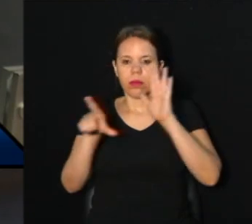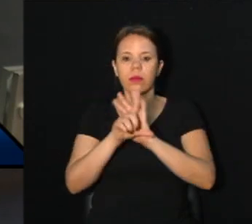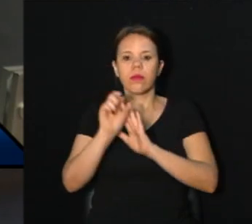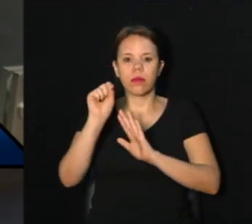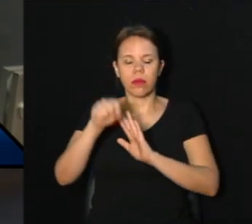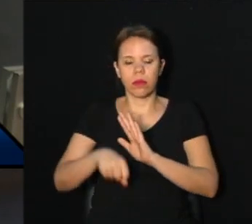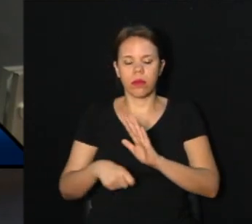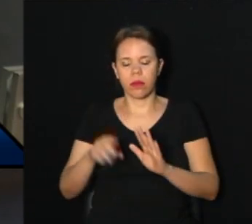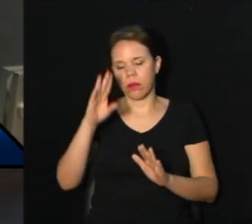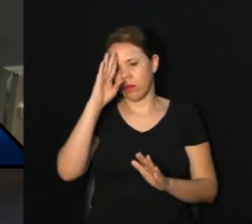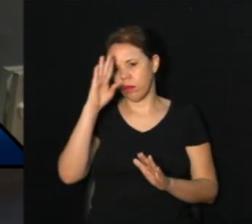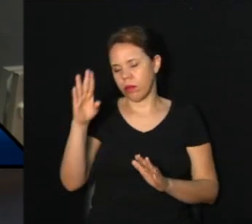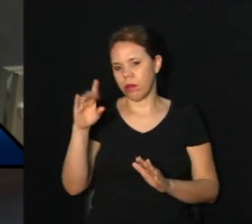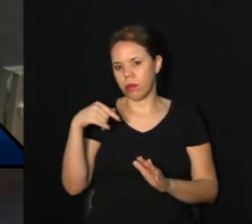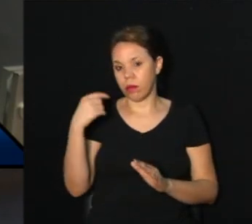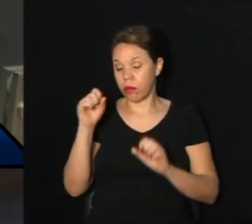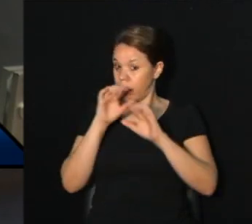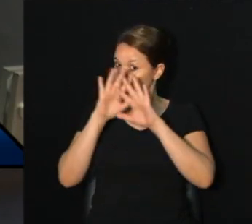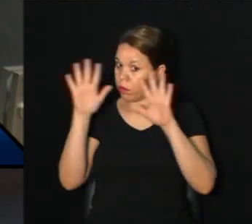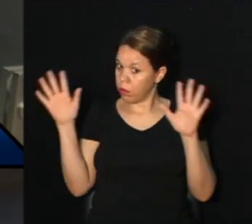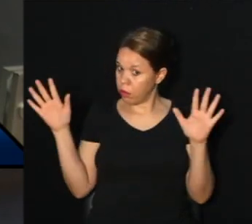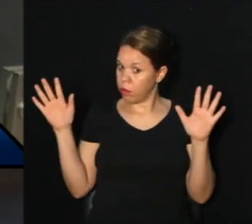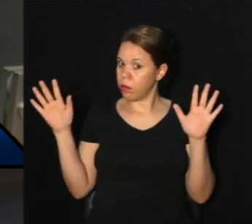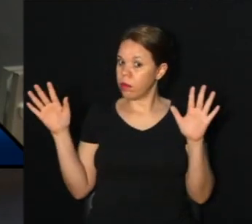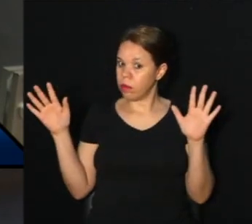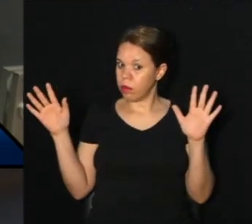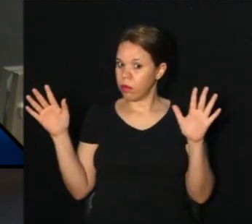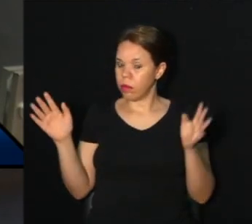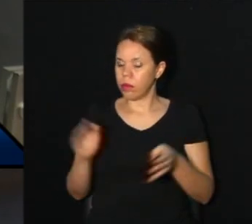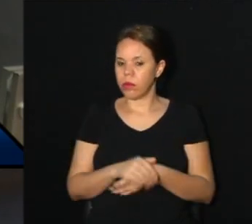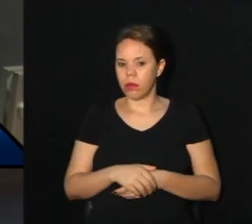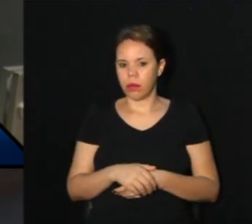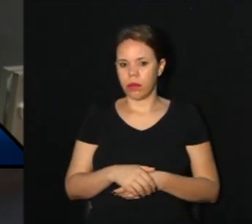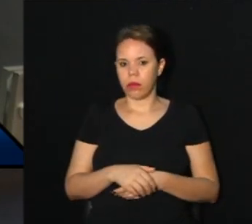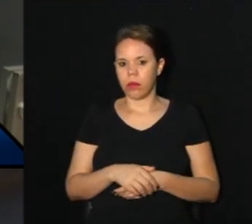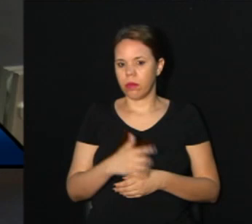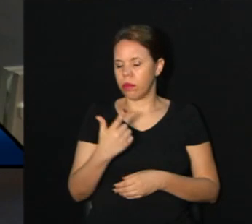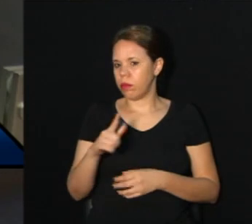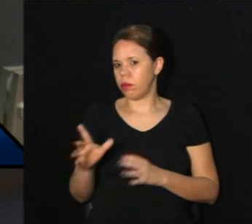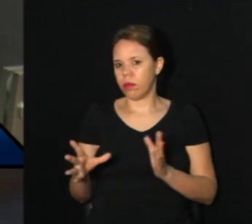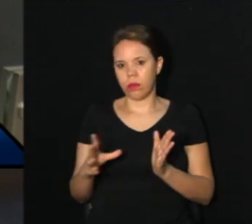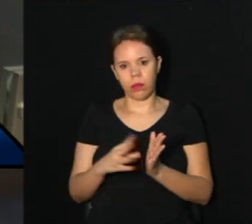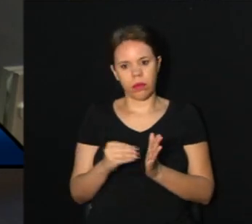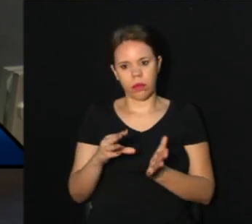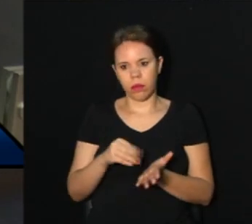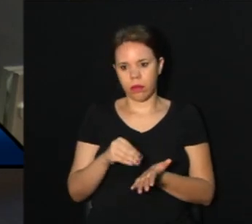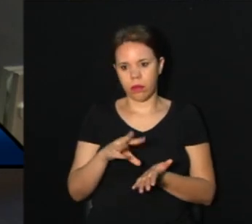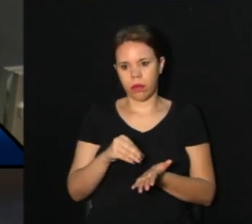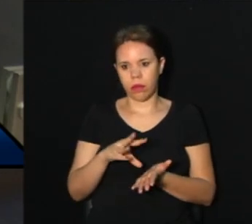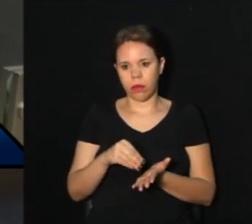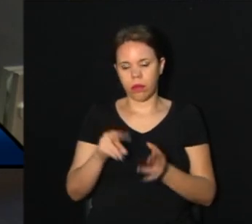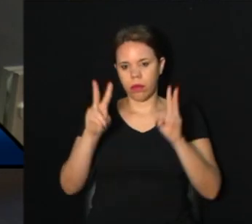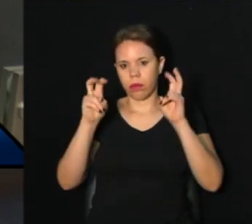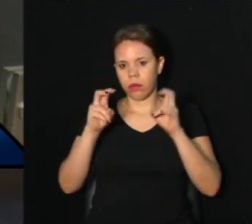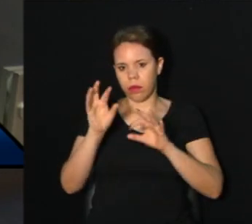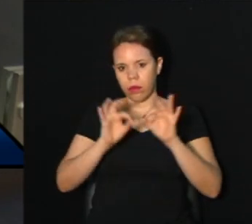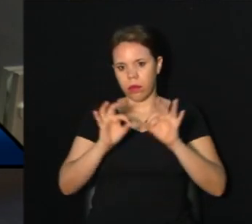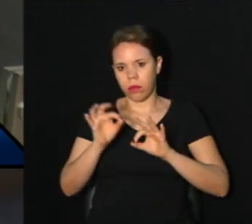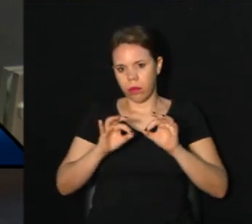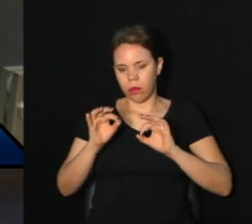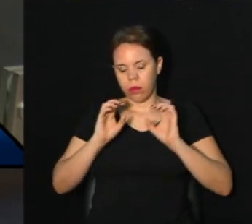mas principalmente, que fique claro, eu não tenho cópia desse termo de ajuste de